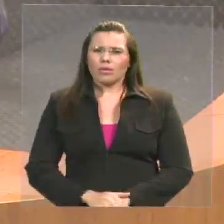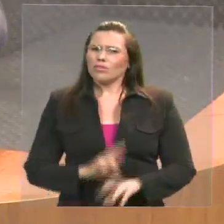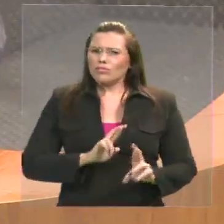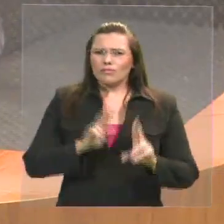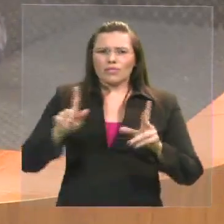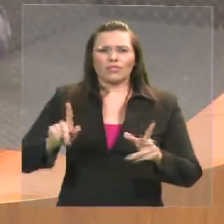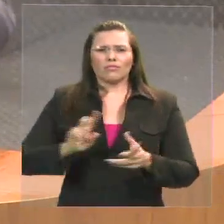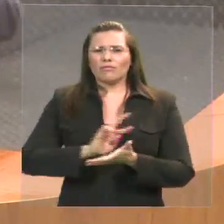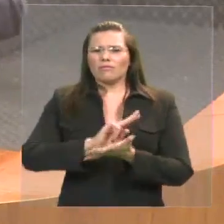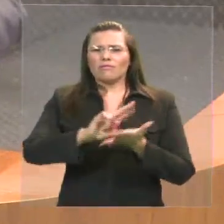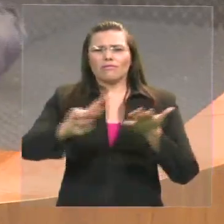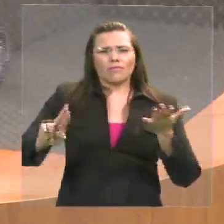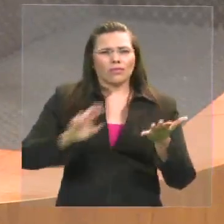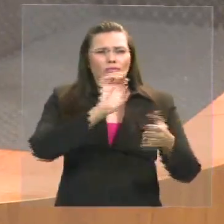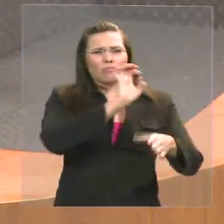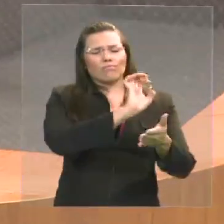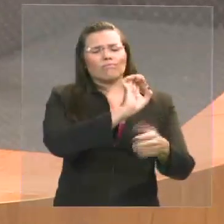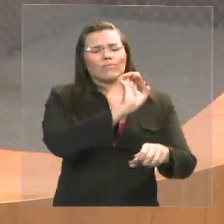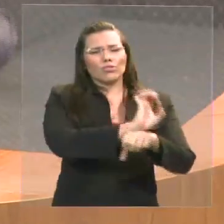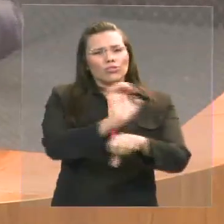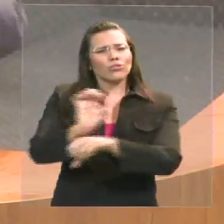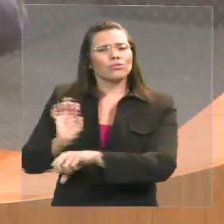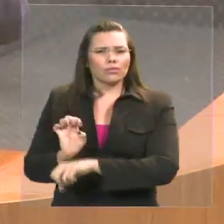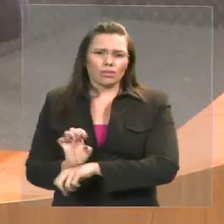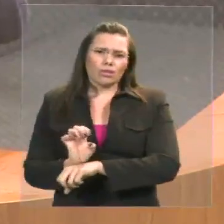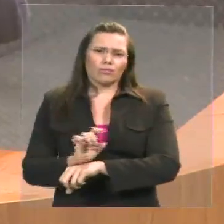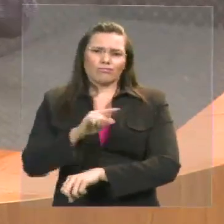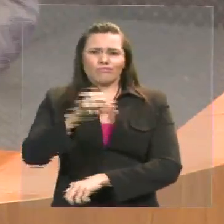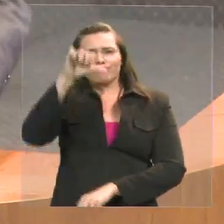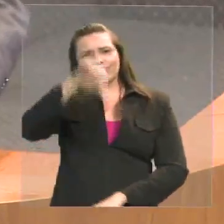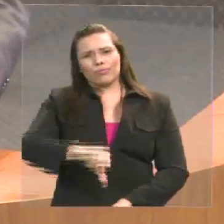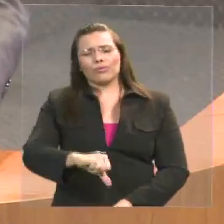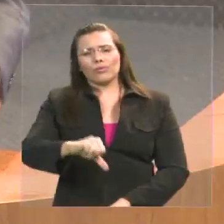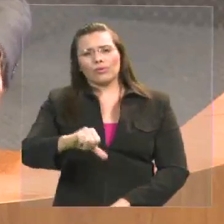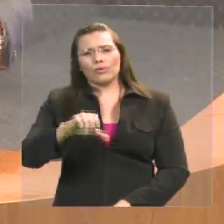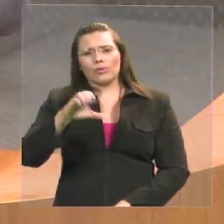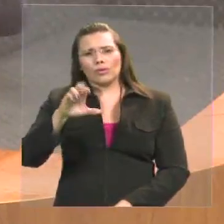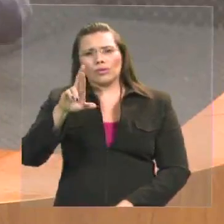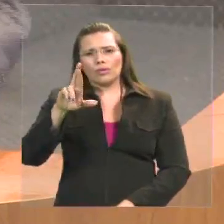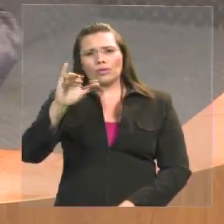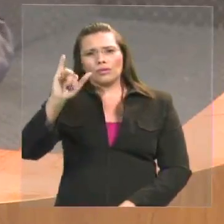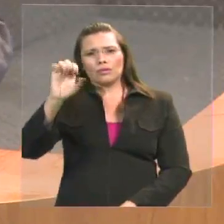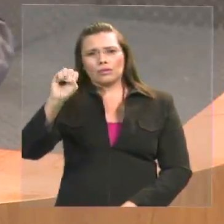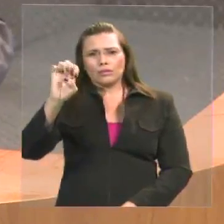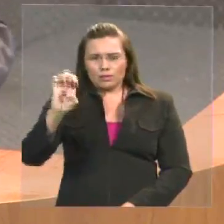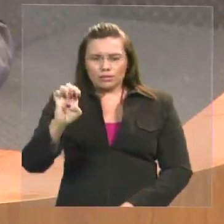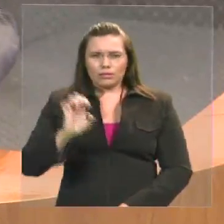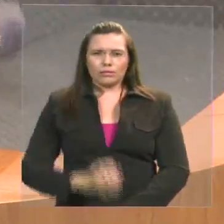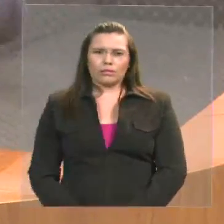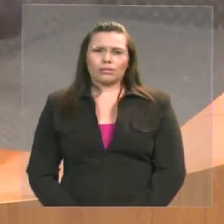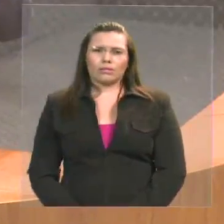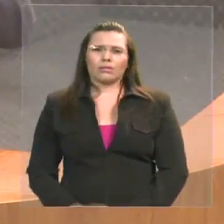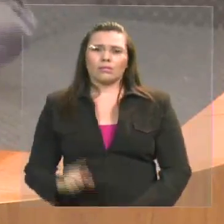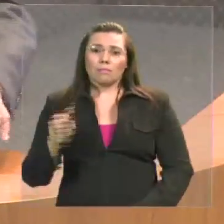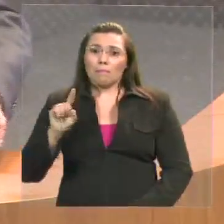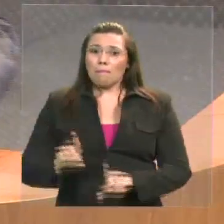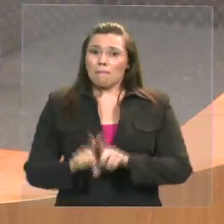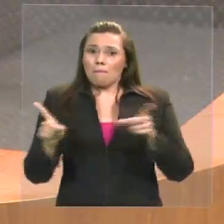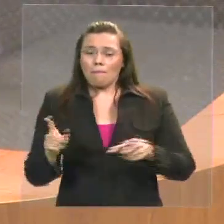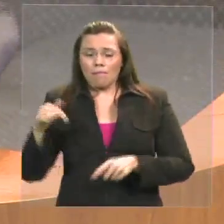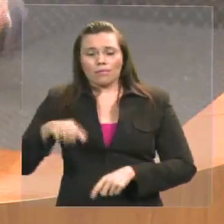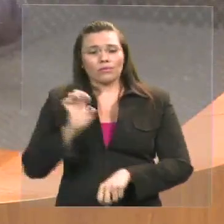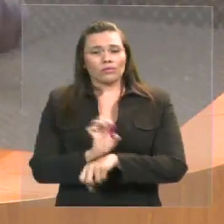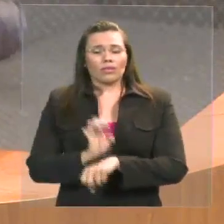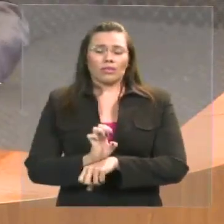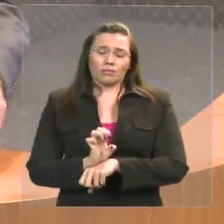para vencer qualquer adversidade, nós temos que, pelo contrário, ter mais investimentos. porque com mais